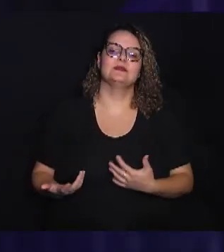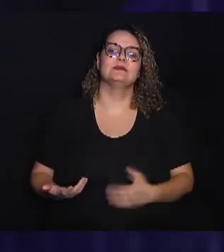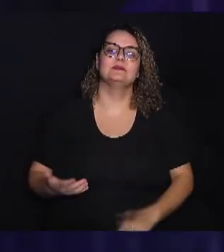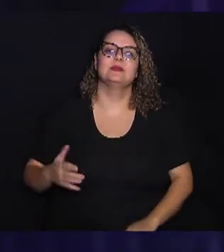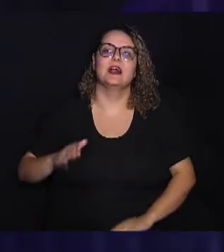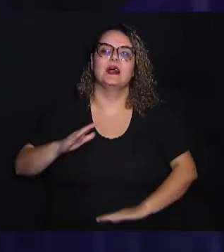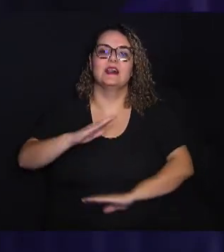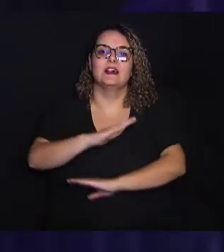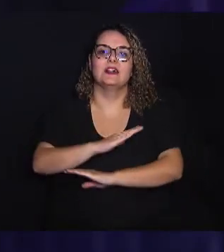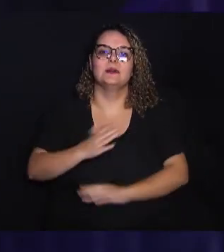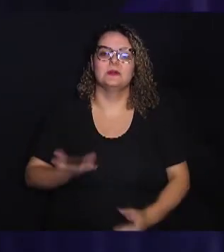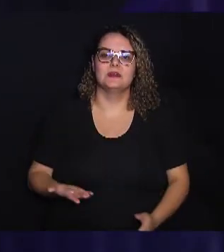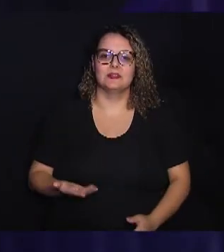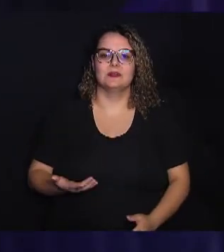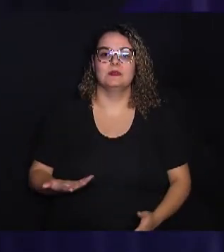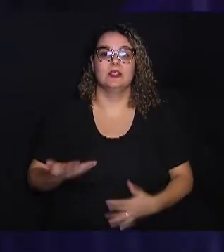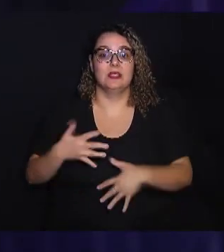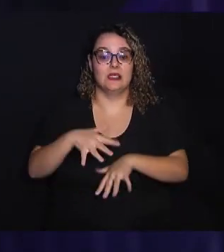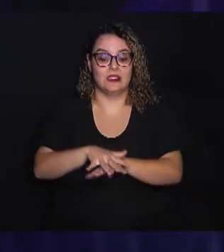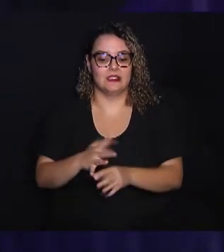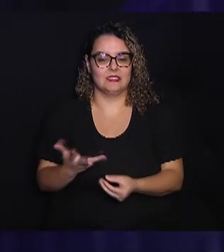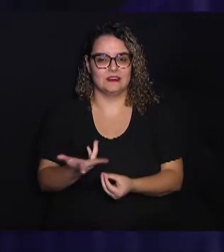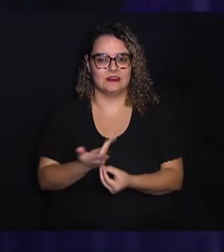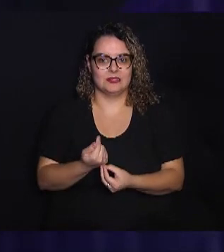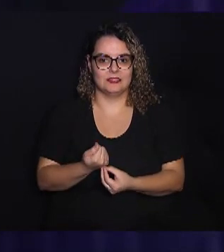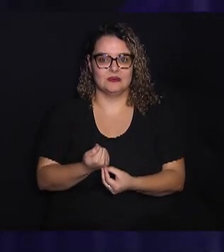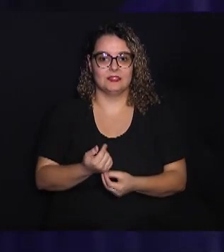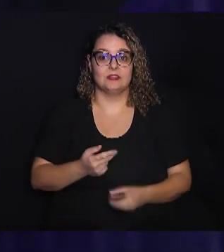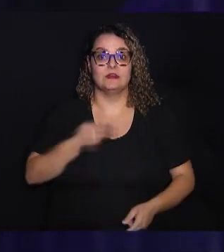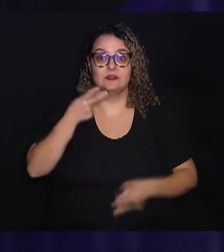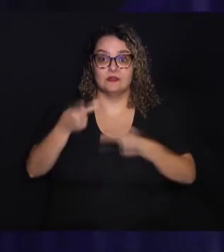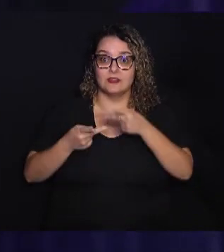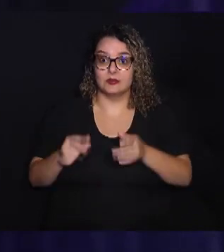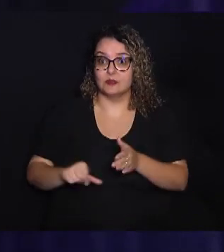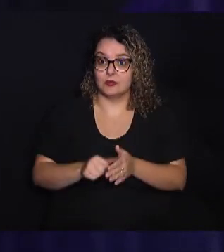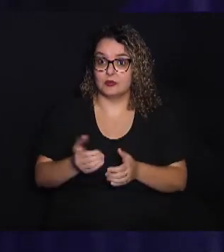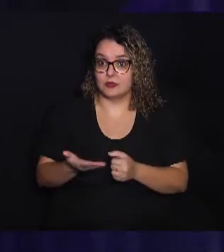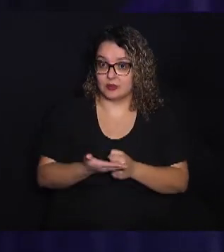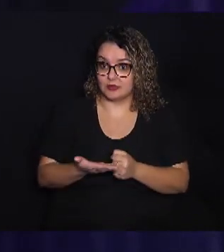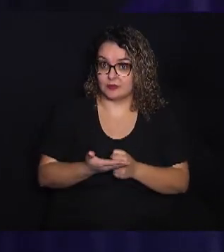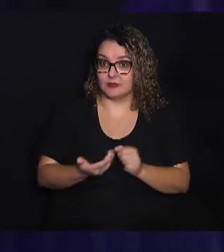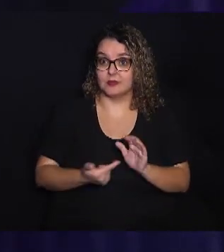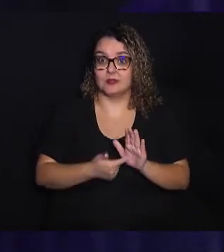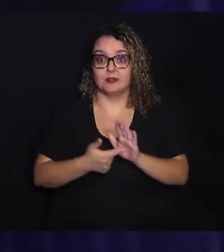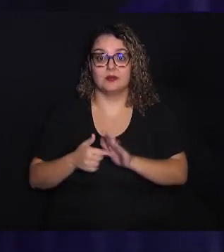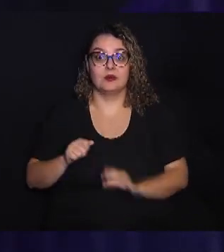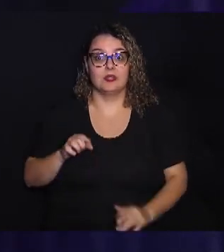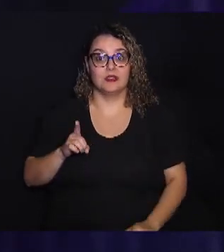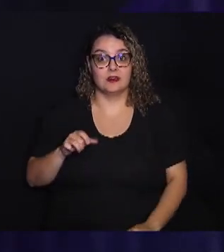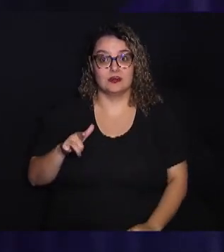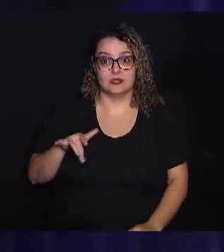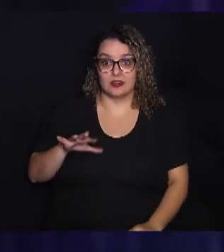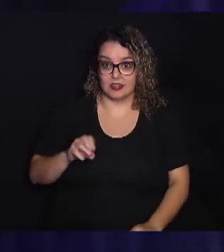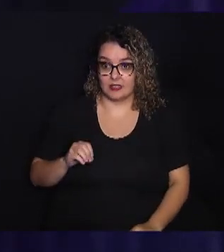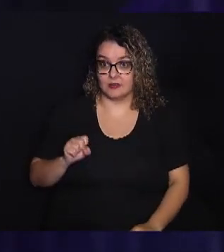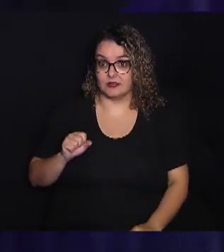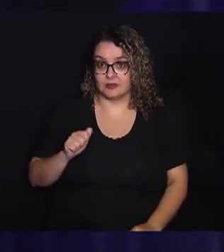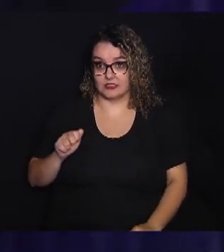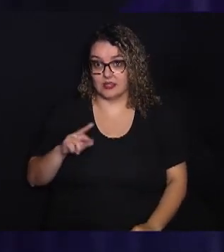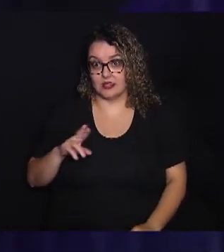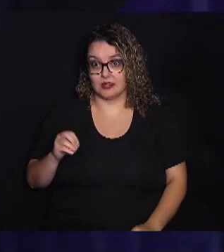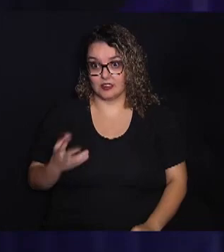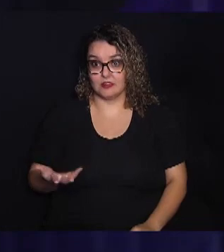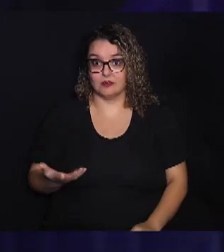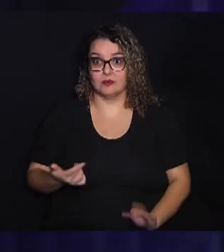gente vai mostrar, repercutir um pouquinho aquilo que a gente falou do primeiro bloco, da exposição do Adélio Sarro, que é sobre